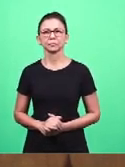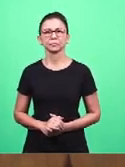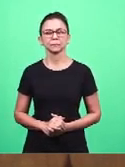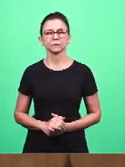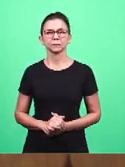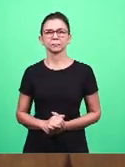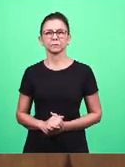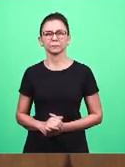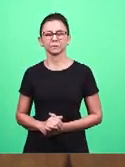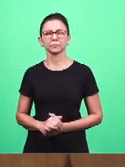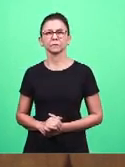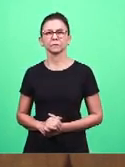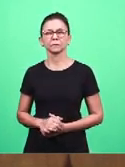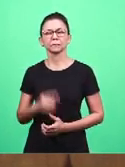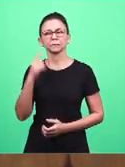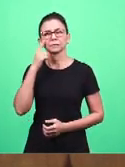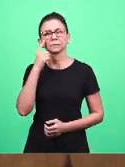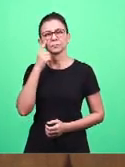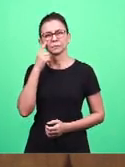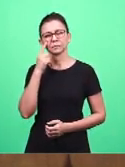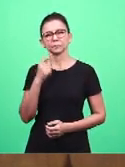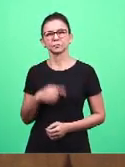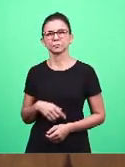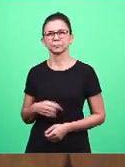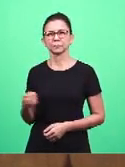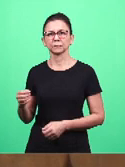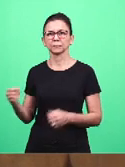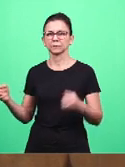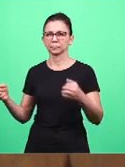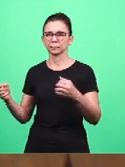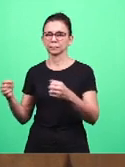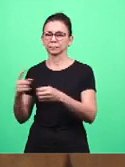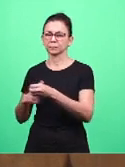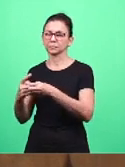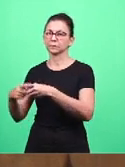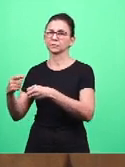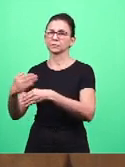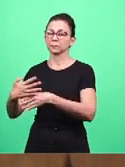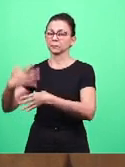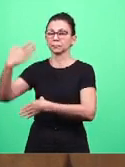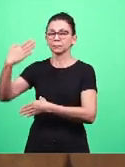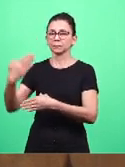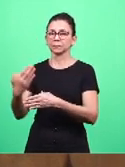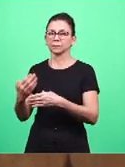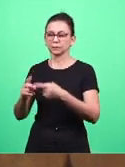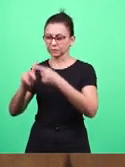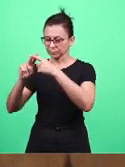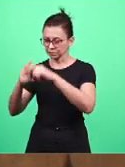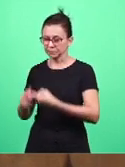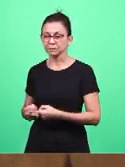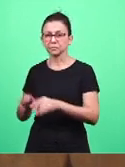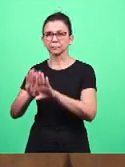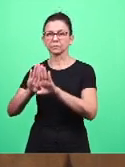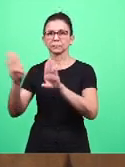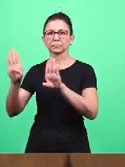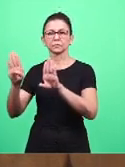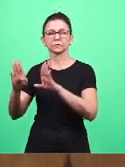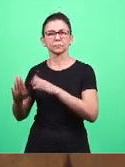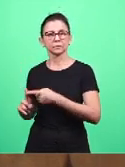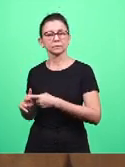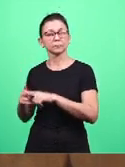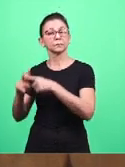E no nosso entendimento, tudo que está acontecendo com Jerusalém, com Israel, nos